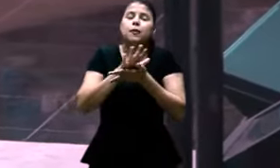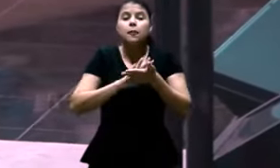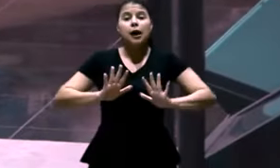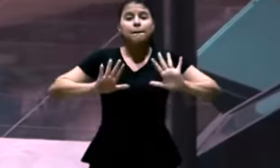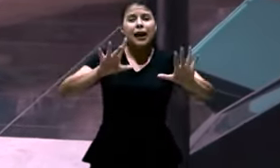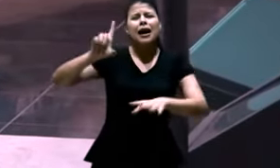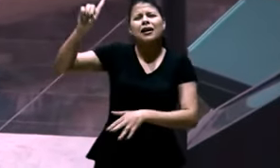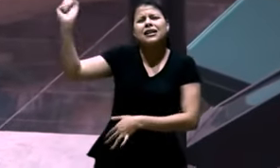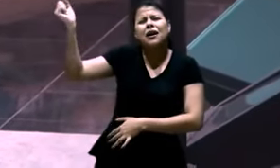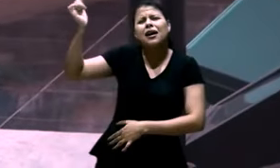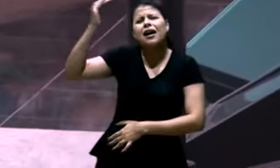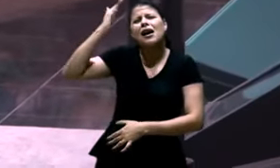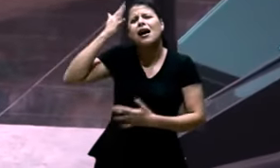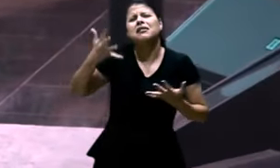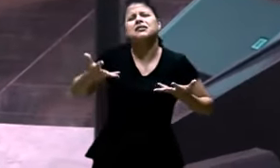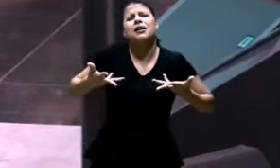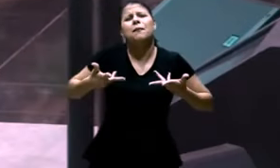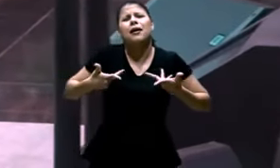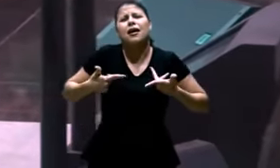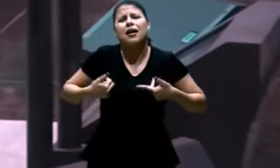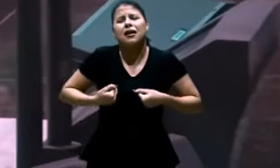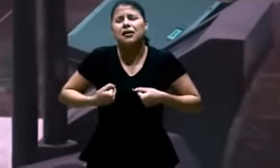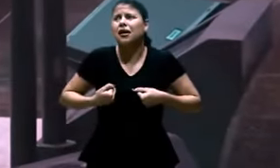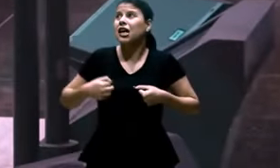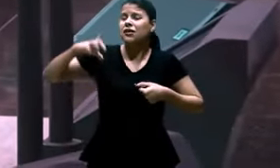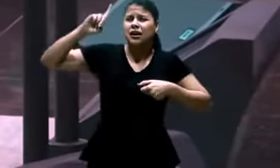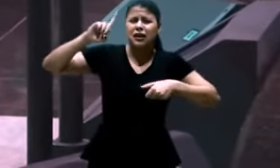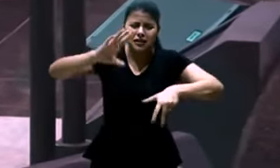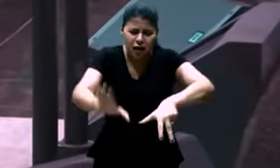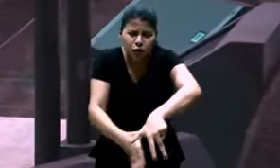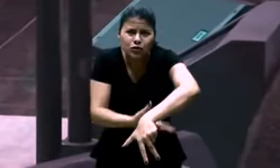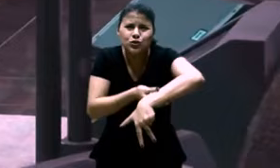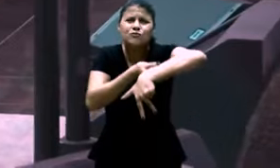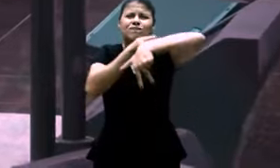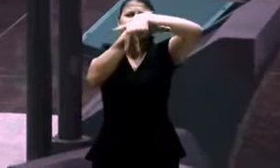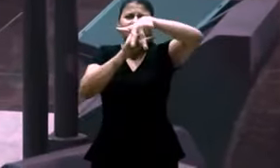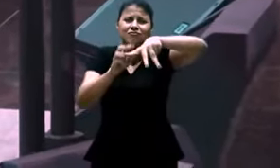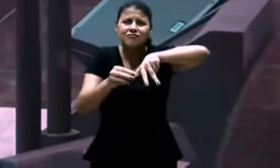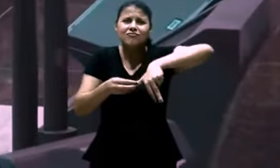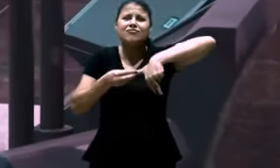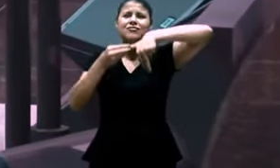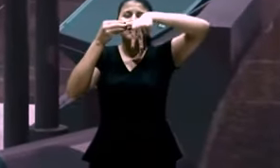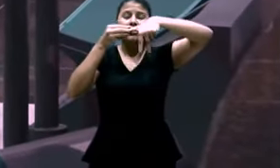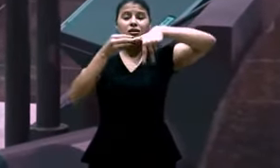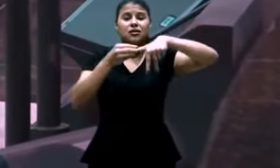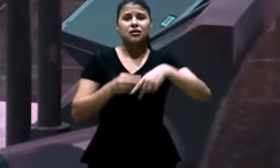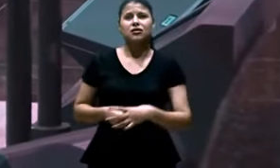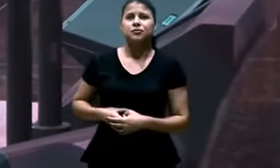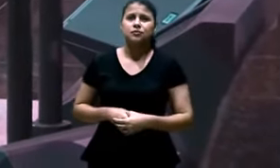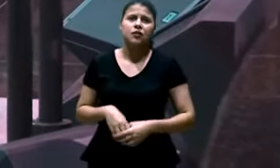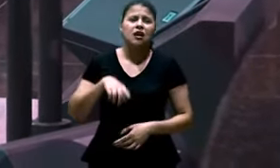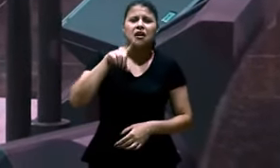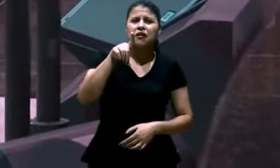que nos buscou no mais profundo de um poço. Não, você não é tão pecador